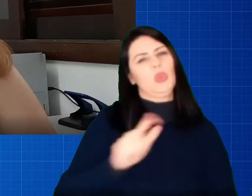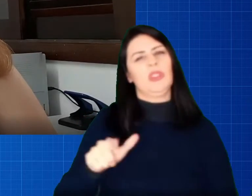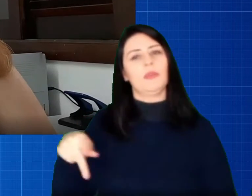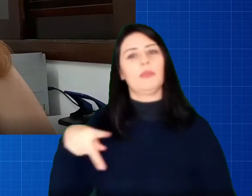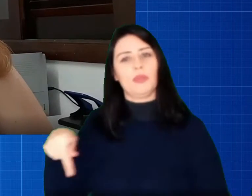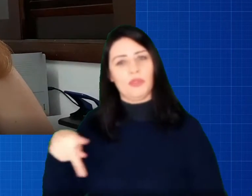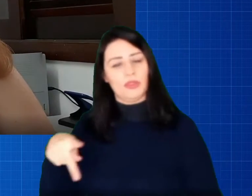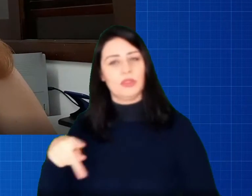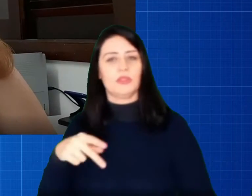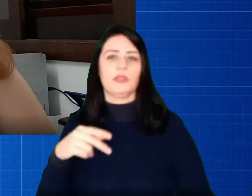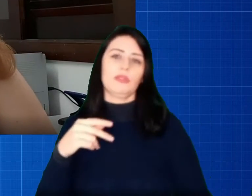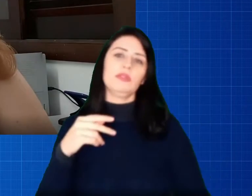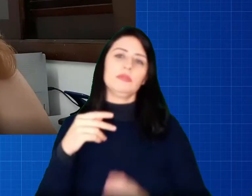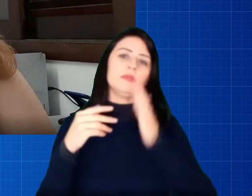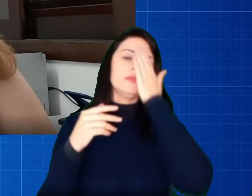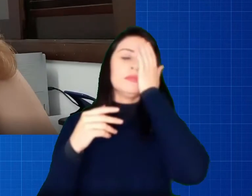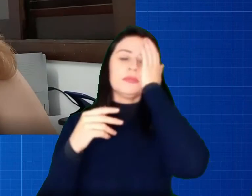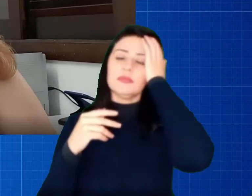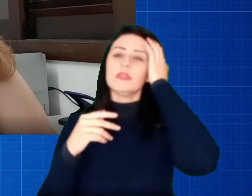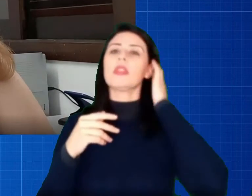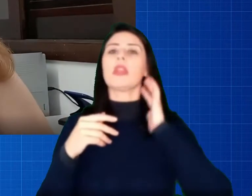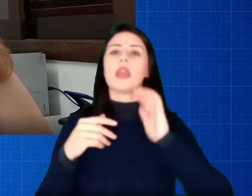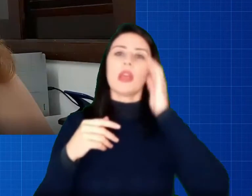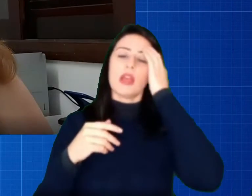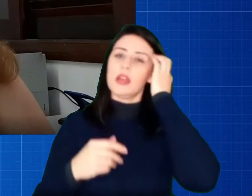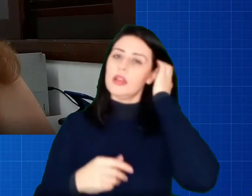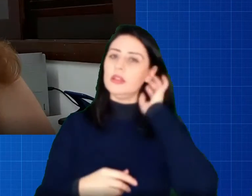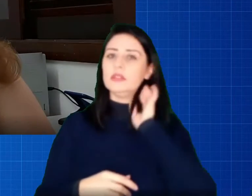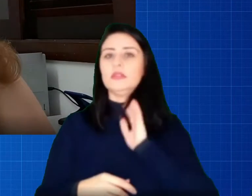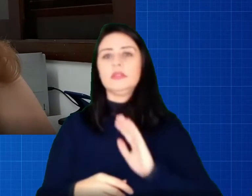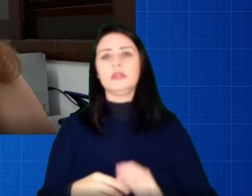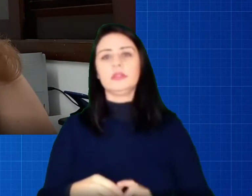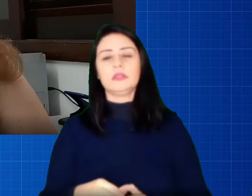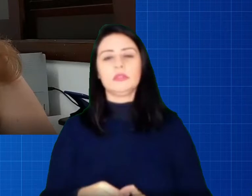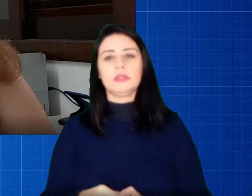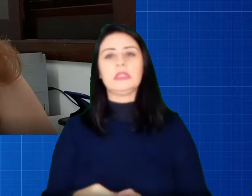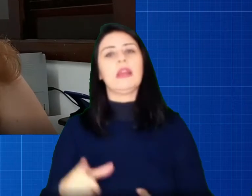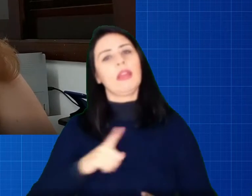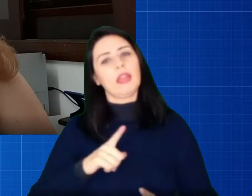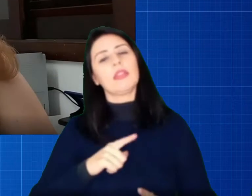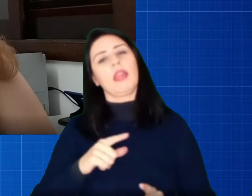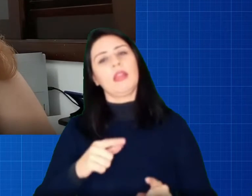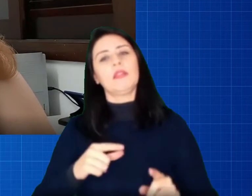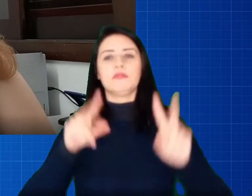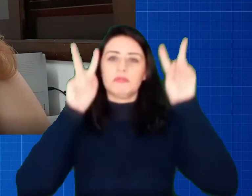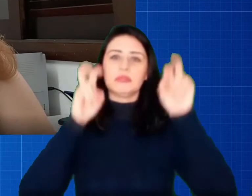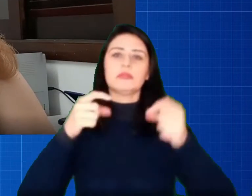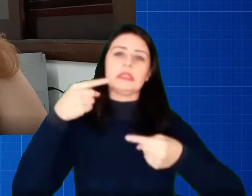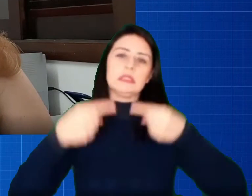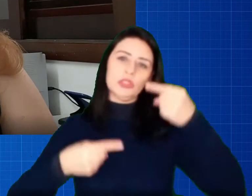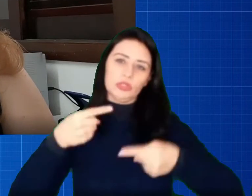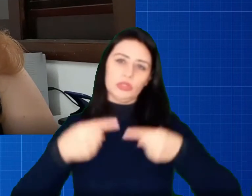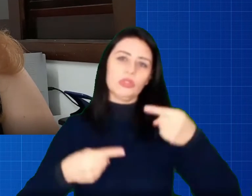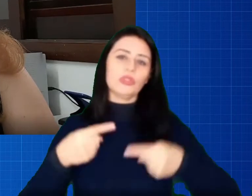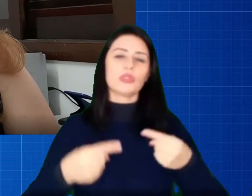mais para os pais do que para os professores, mesmo sabendo que temos um público variado assistindo